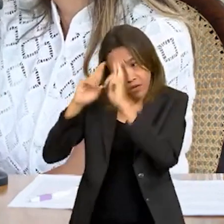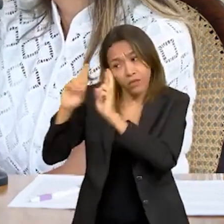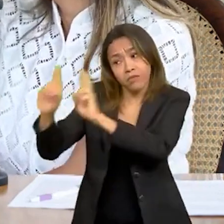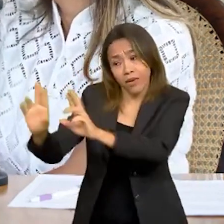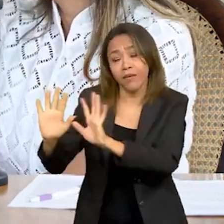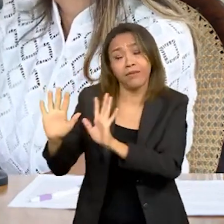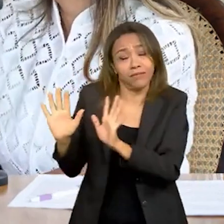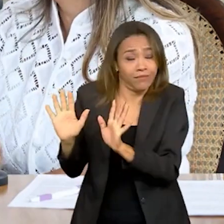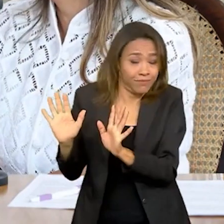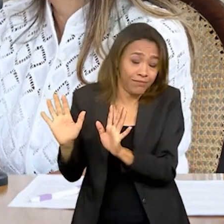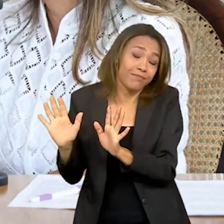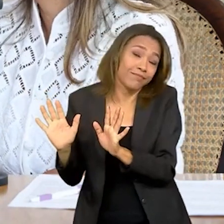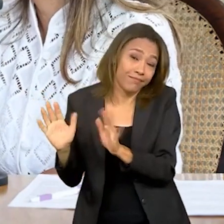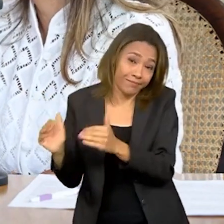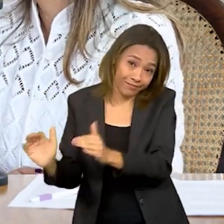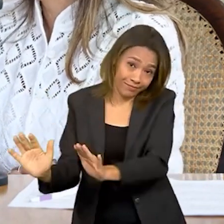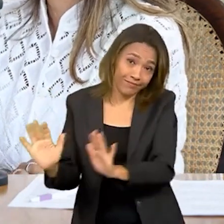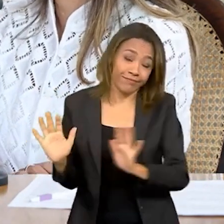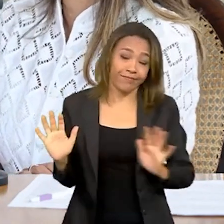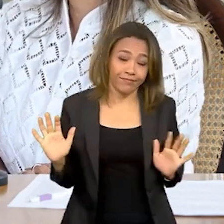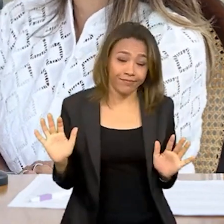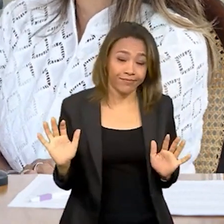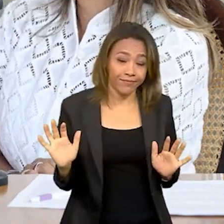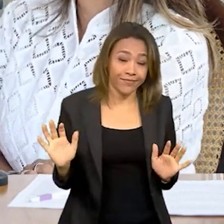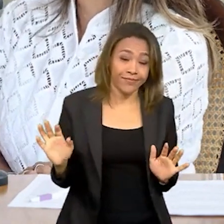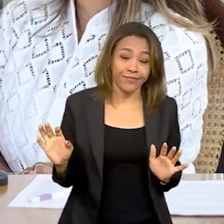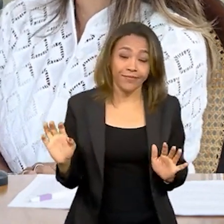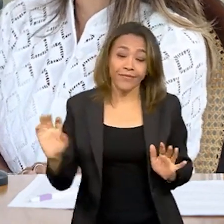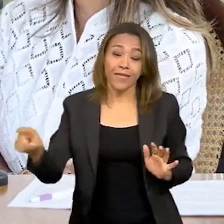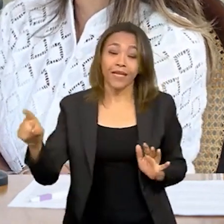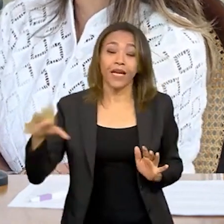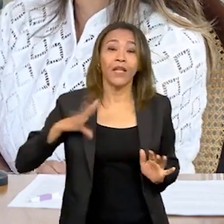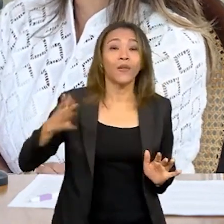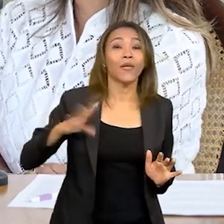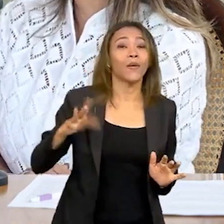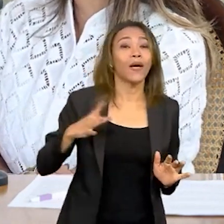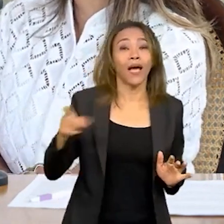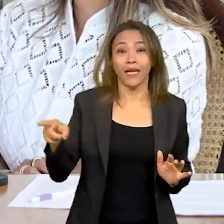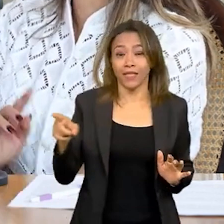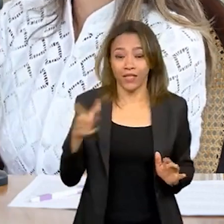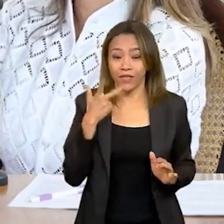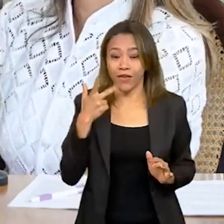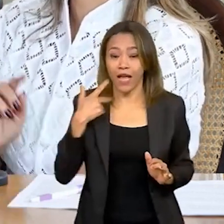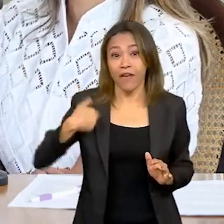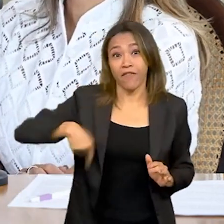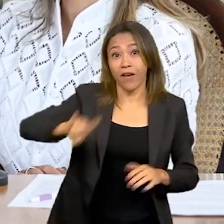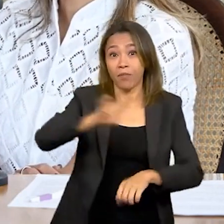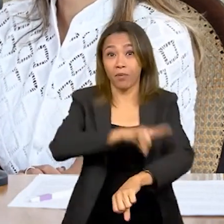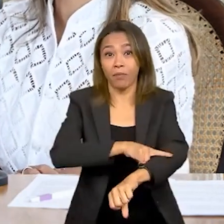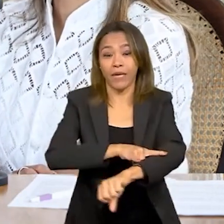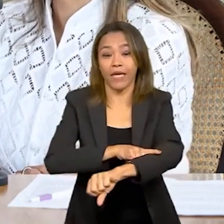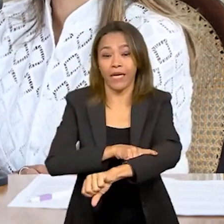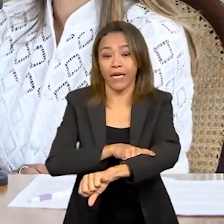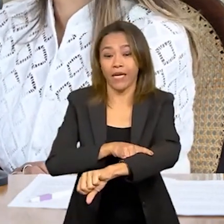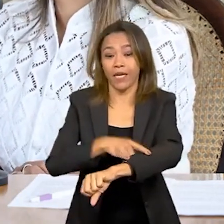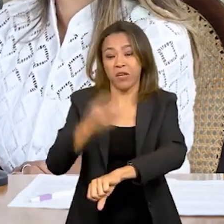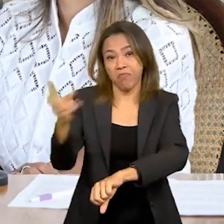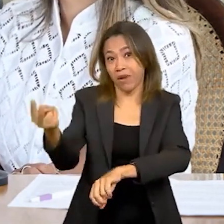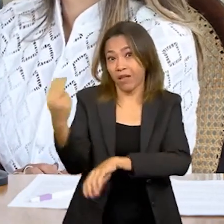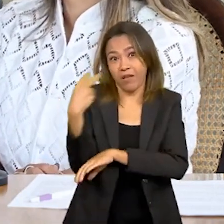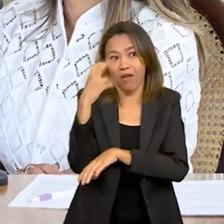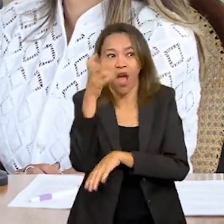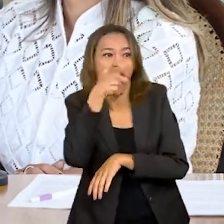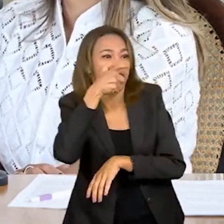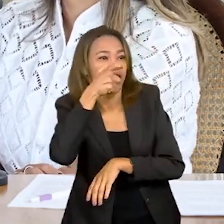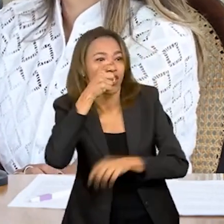fica fiz né E ela às vezes ela não tem coragem de ver o jogo às vezes ela vai pro banheiro fica lá para não para não ver na televisão eu que fico gritando